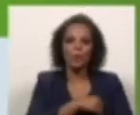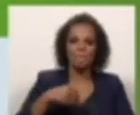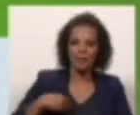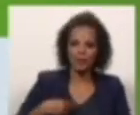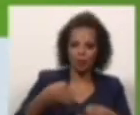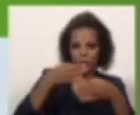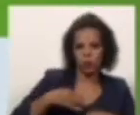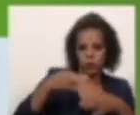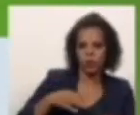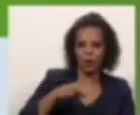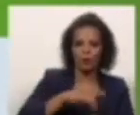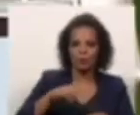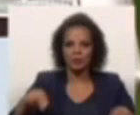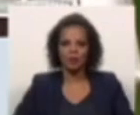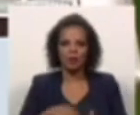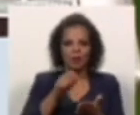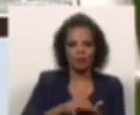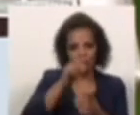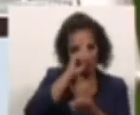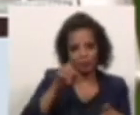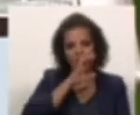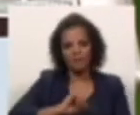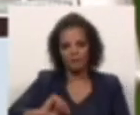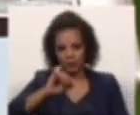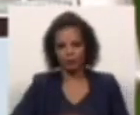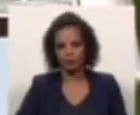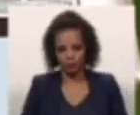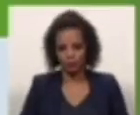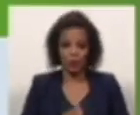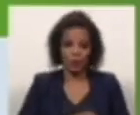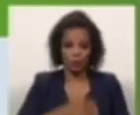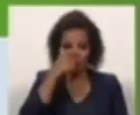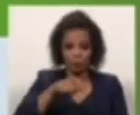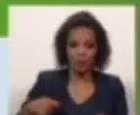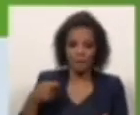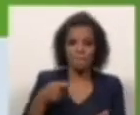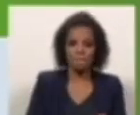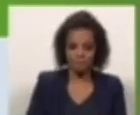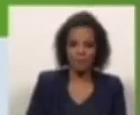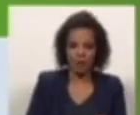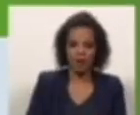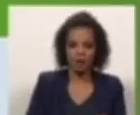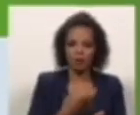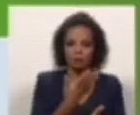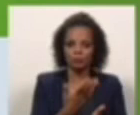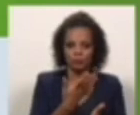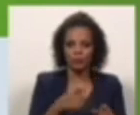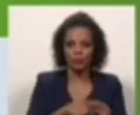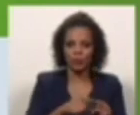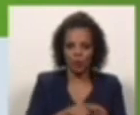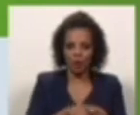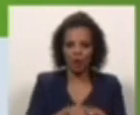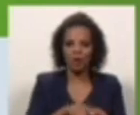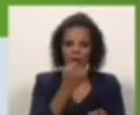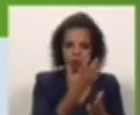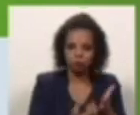a sua clínica o professor dos seus filhos já que os contribuintes pagam uma carga fiscal tão eu vá na altura de